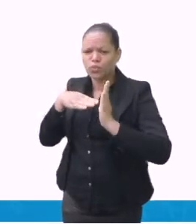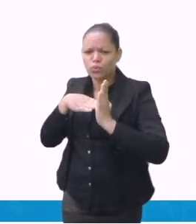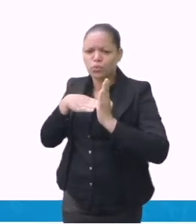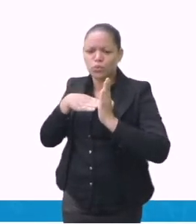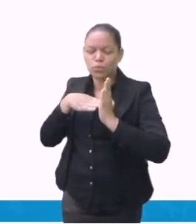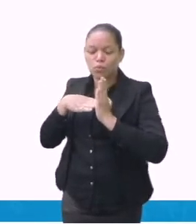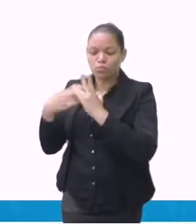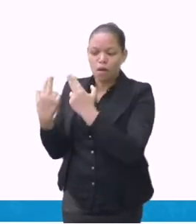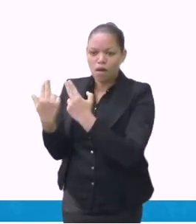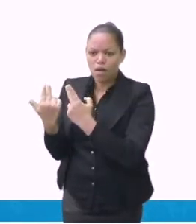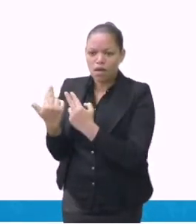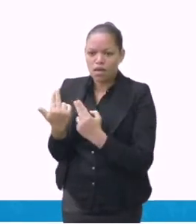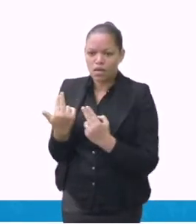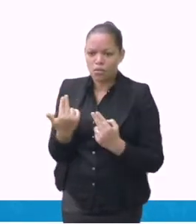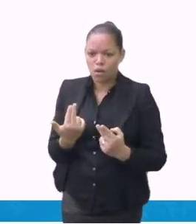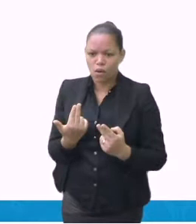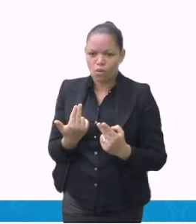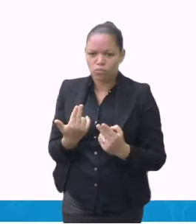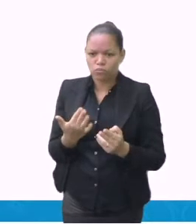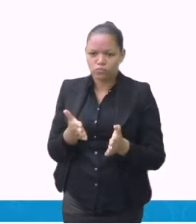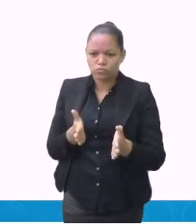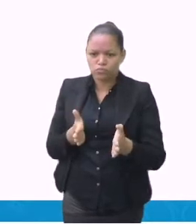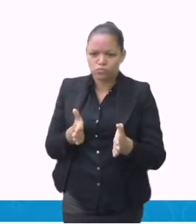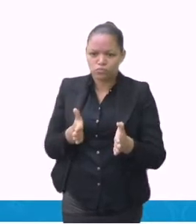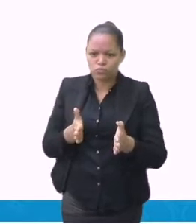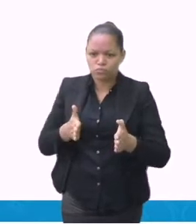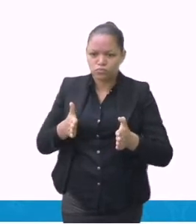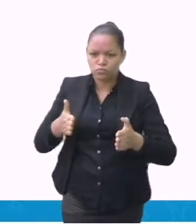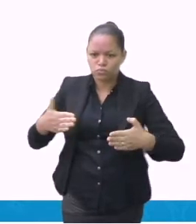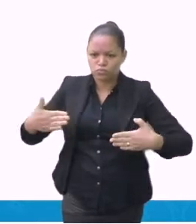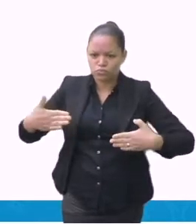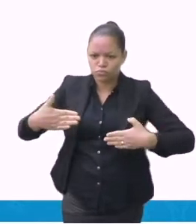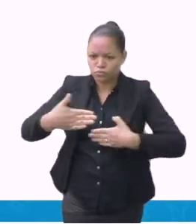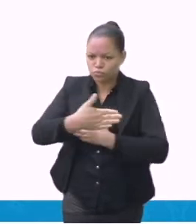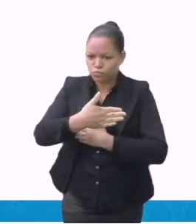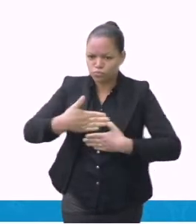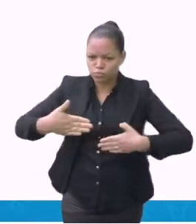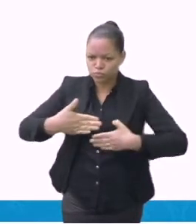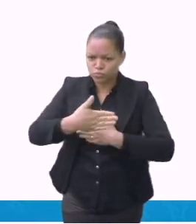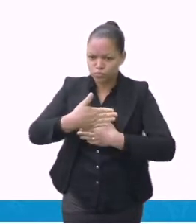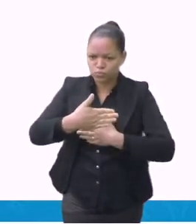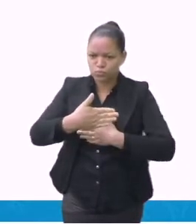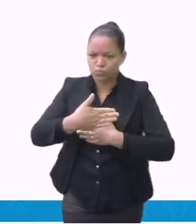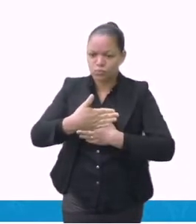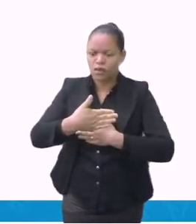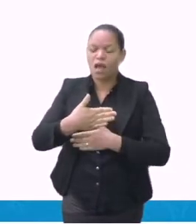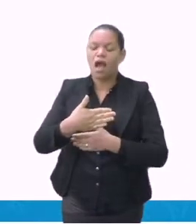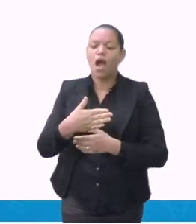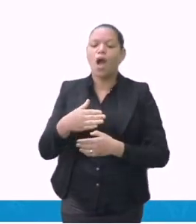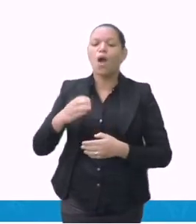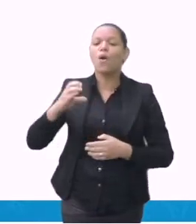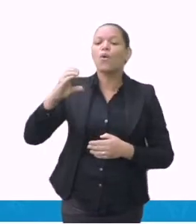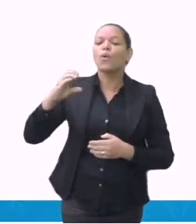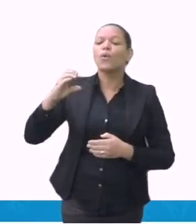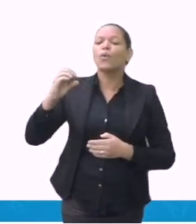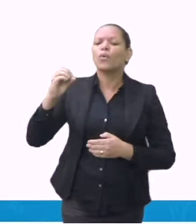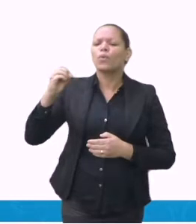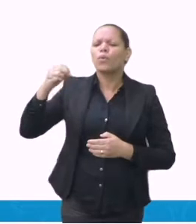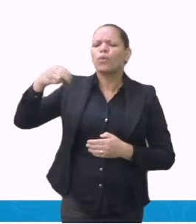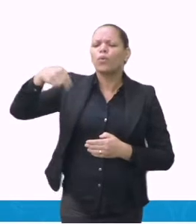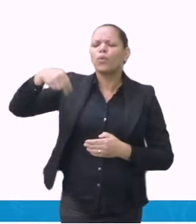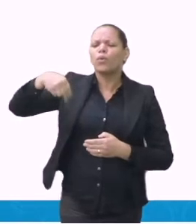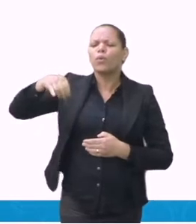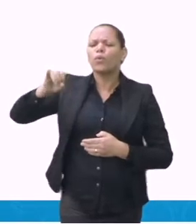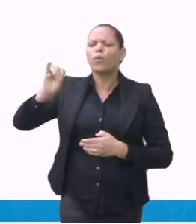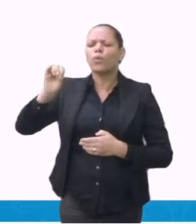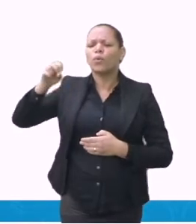lugar. São as retas coincidentes. Vamos lembrar o que é isso? Então, as retas coincidentes é